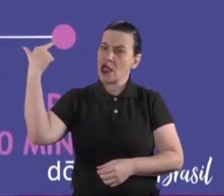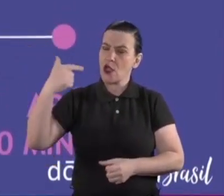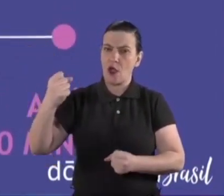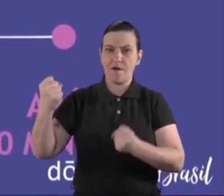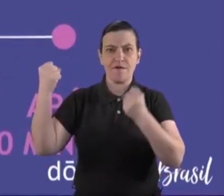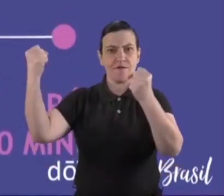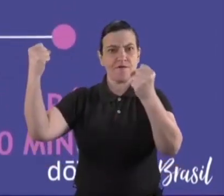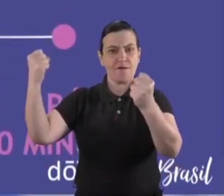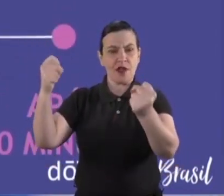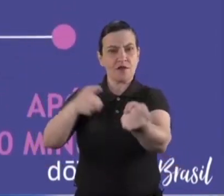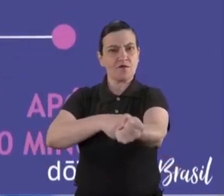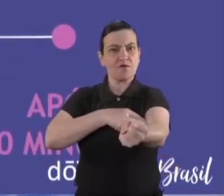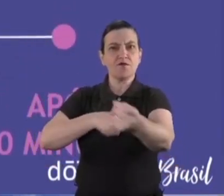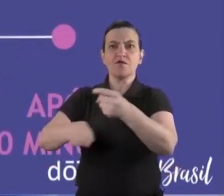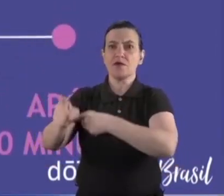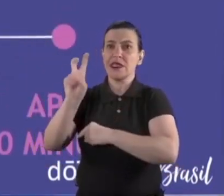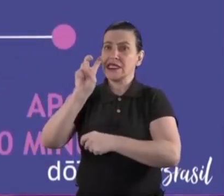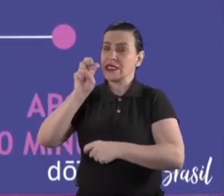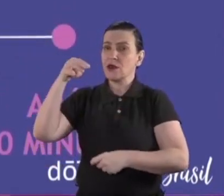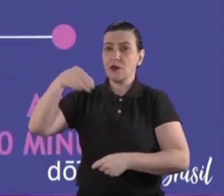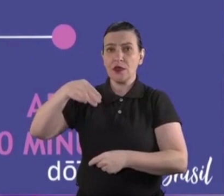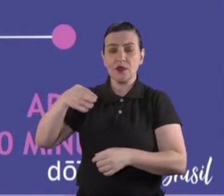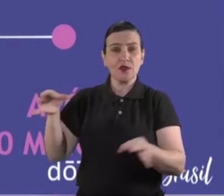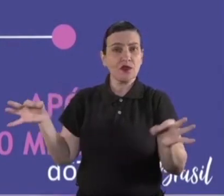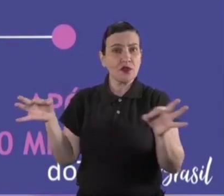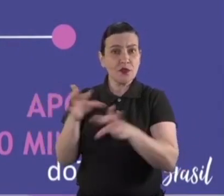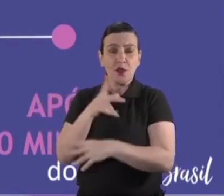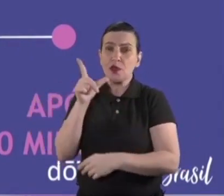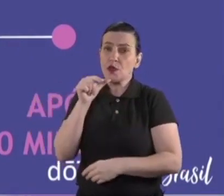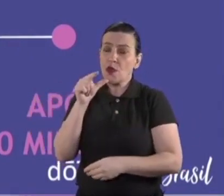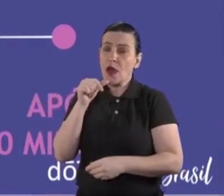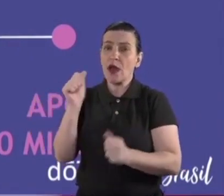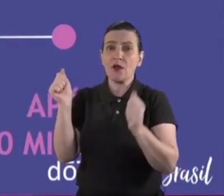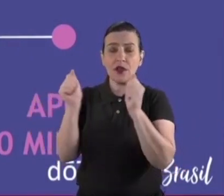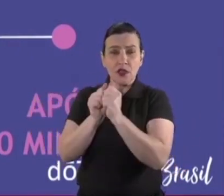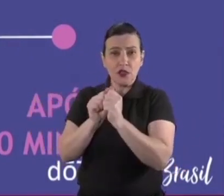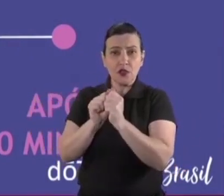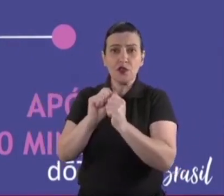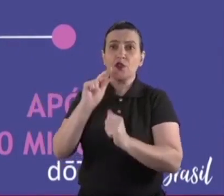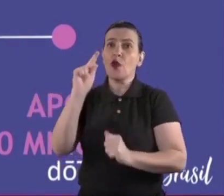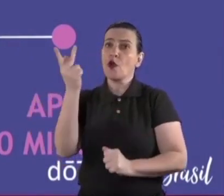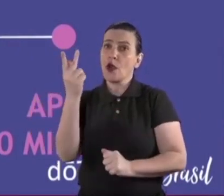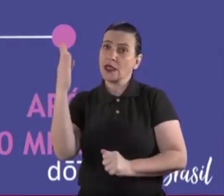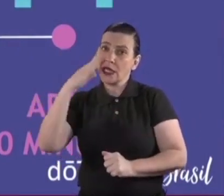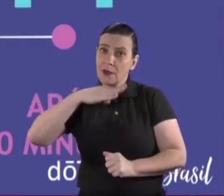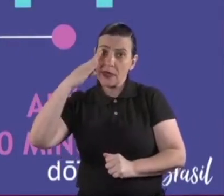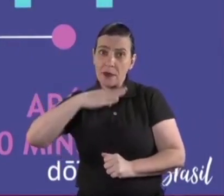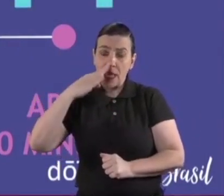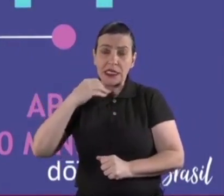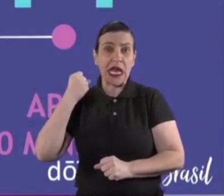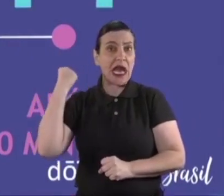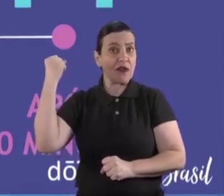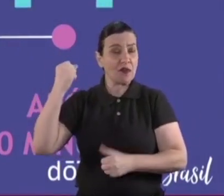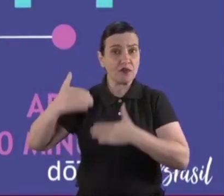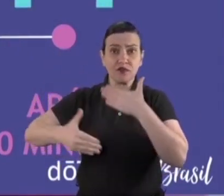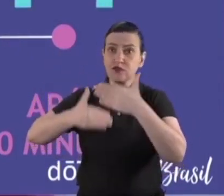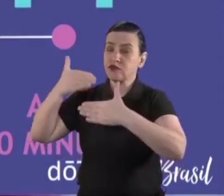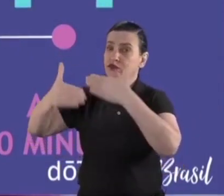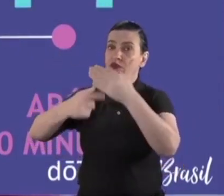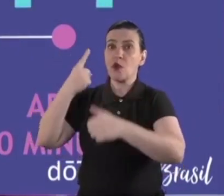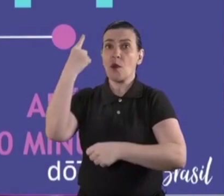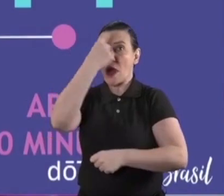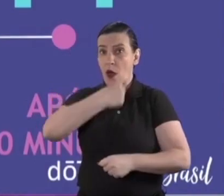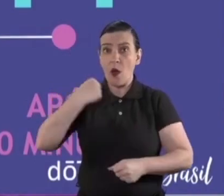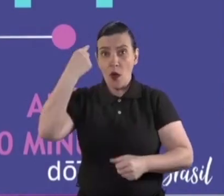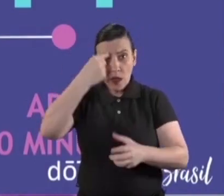força muscular já 5 minutos após ter ingerido água com hortelã-pimenta. E a força continuou aumentando por pelo menos